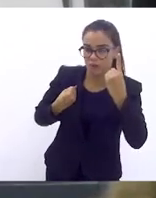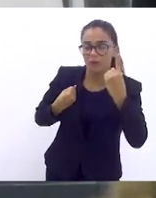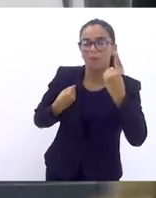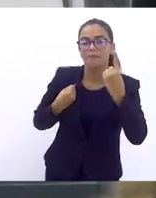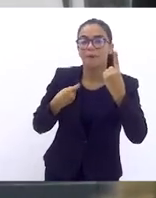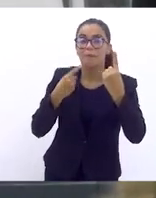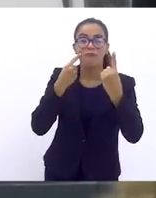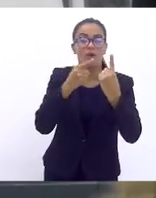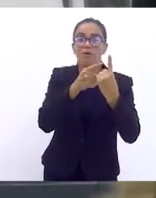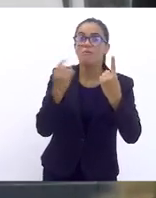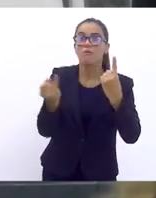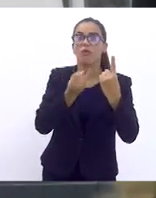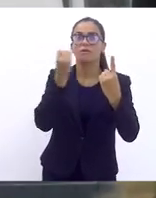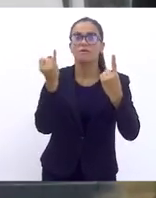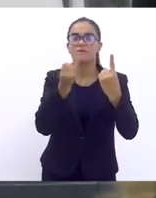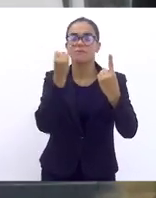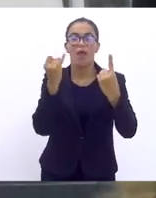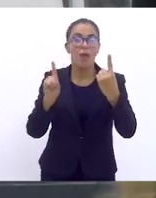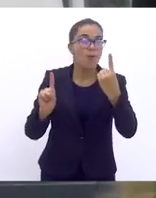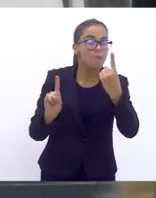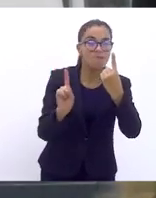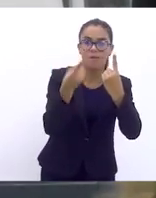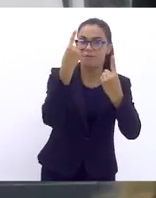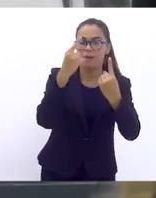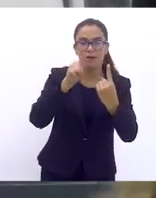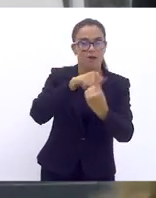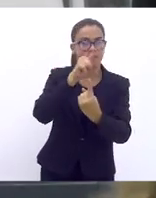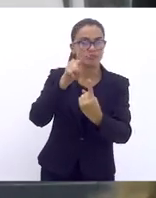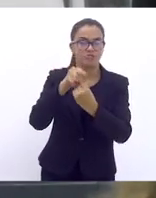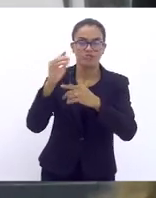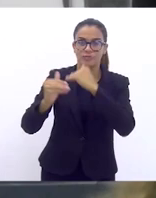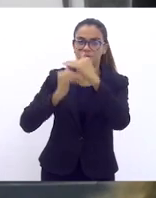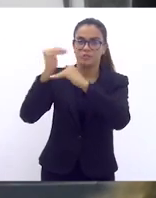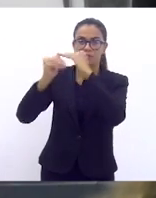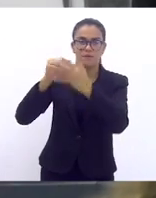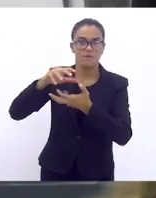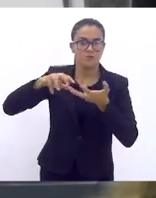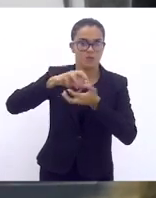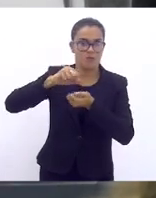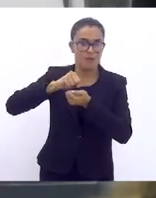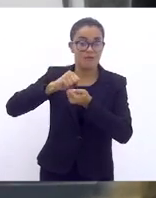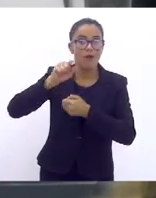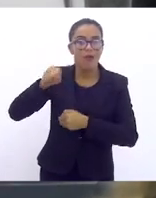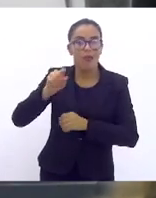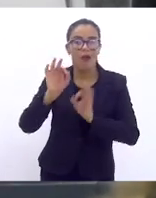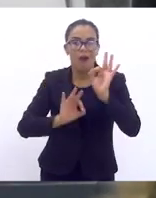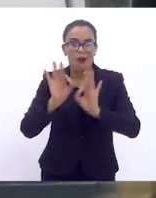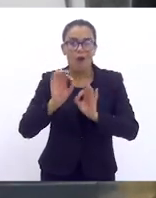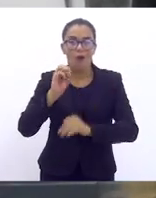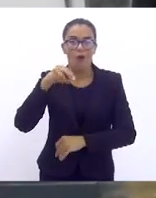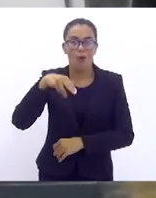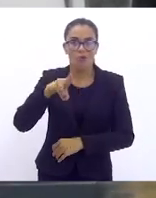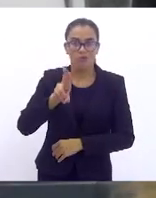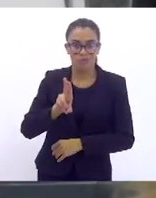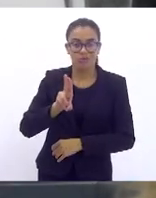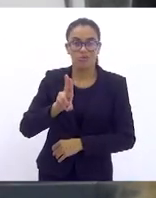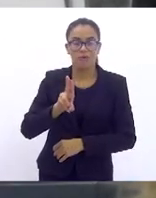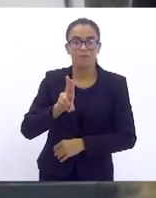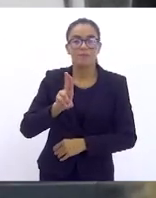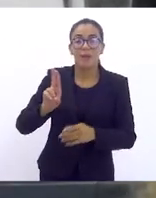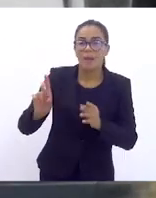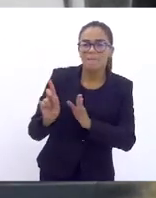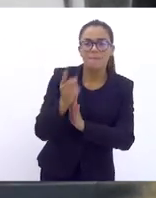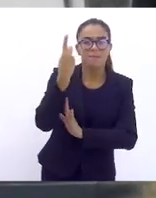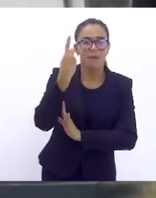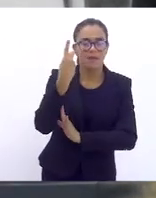tamanho importância que é que é o primeiro objetivo do desenvolvimento sustentável elaborado pela onda então primeira coisa como